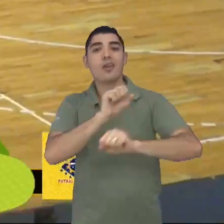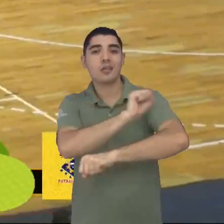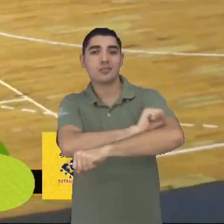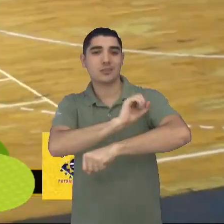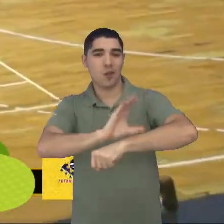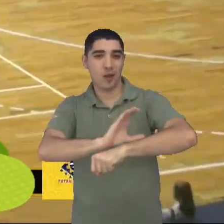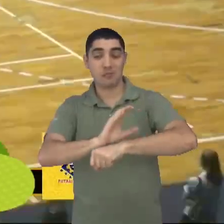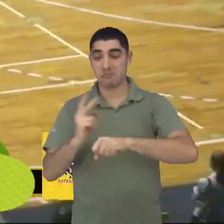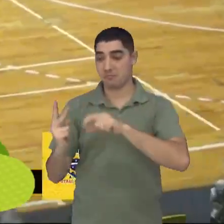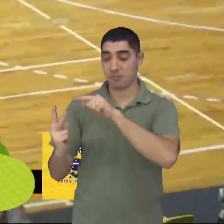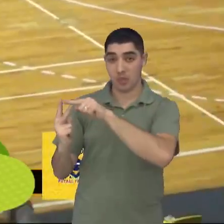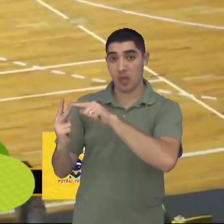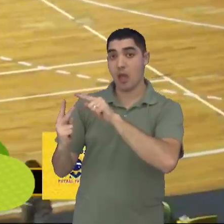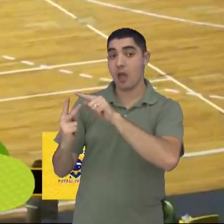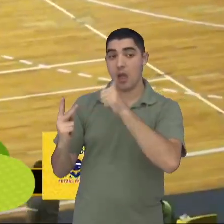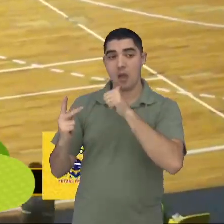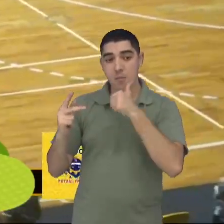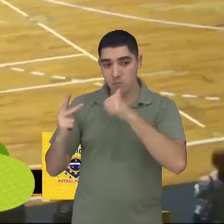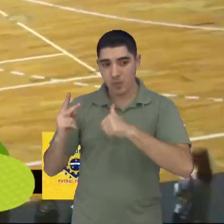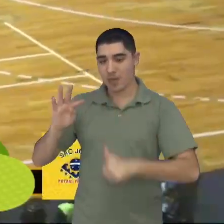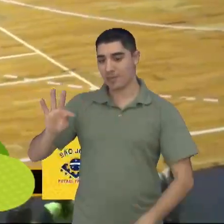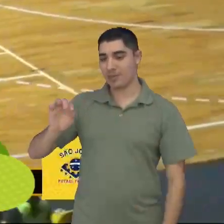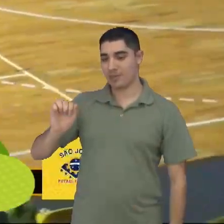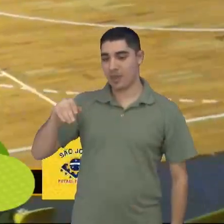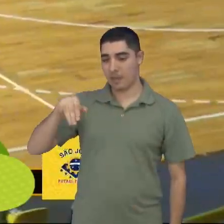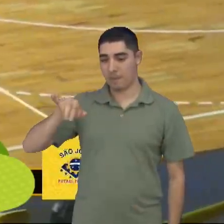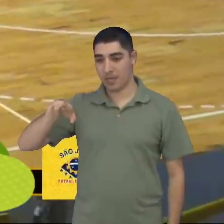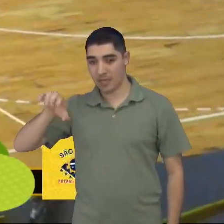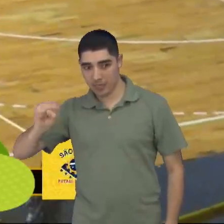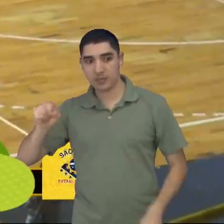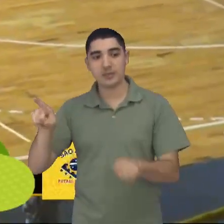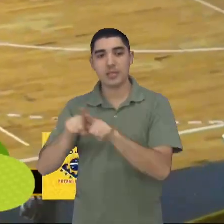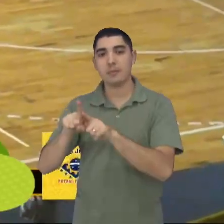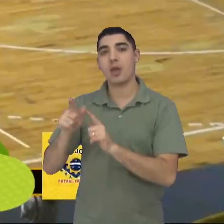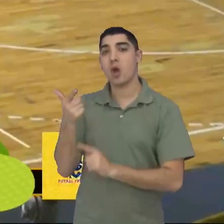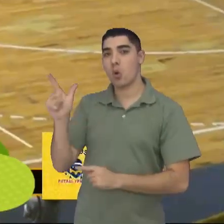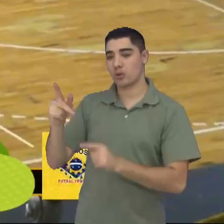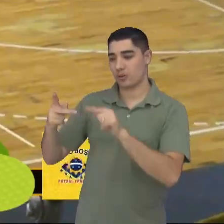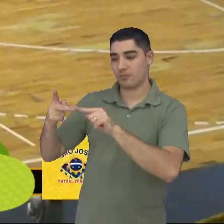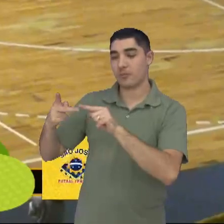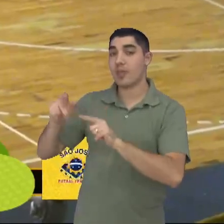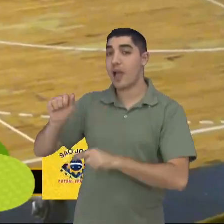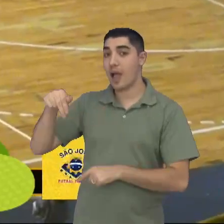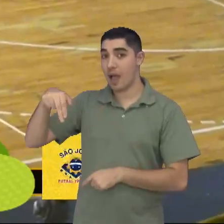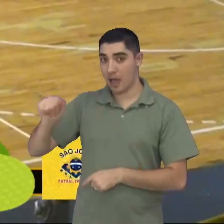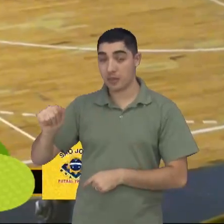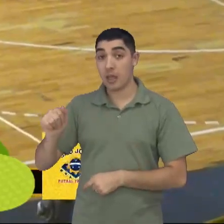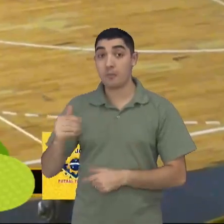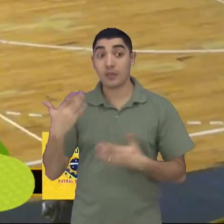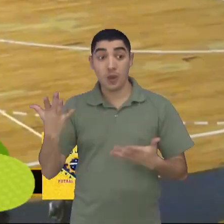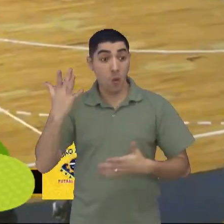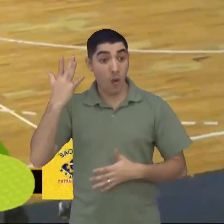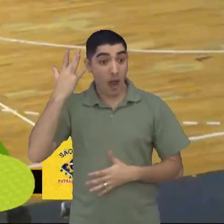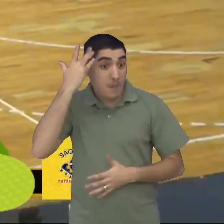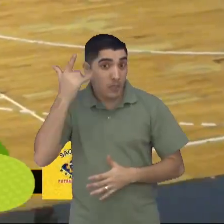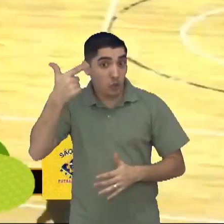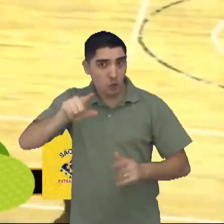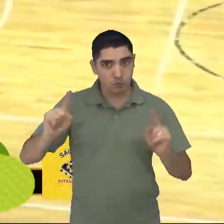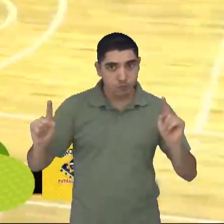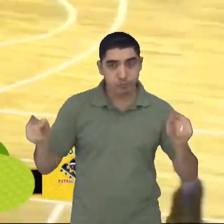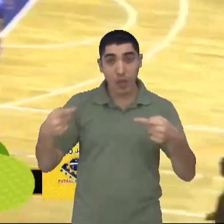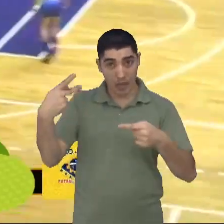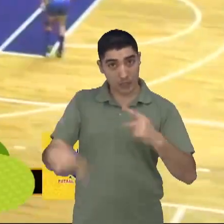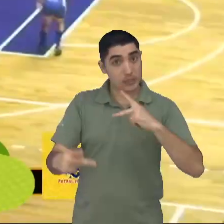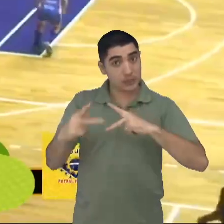os gols de Tamires e Ana Campra. O jogo da volta acontece amanhã, às 19h, no Poliesportivo do Altos